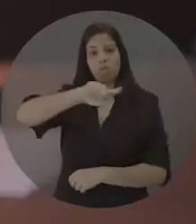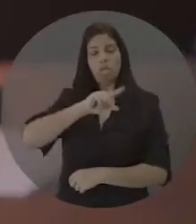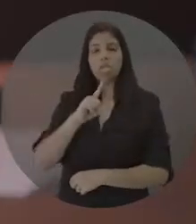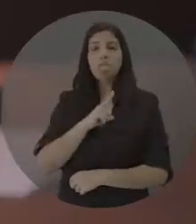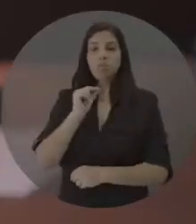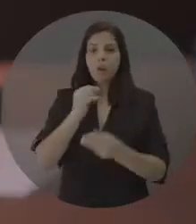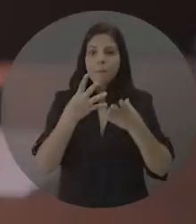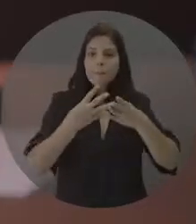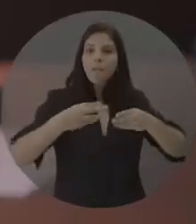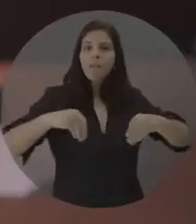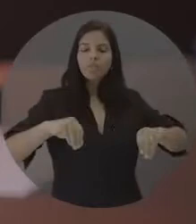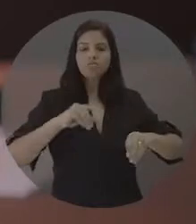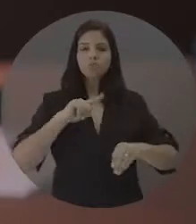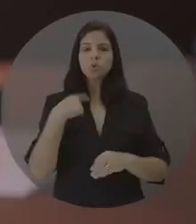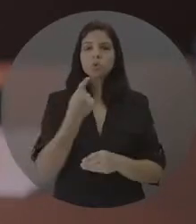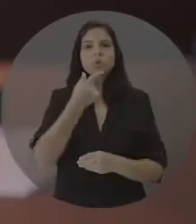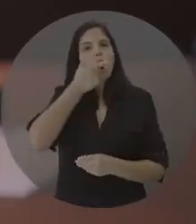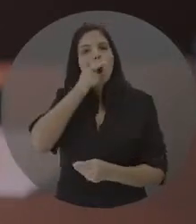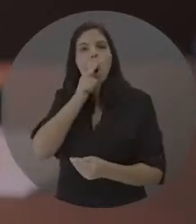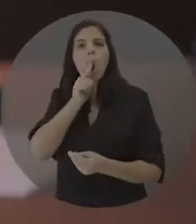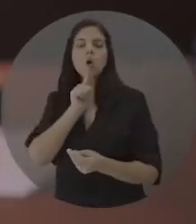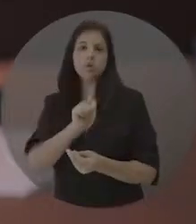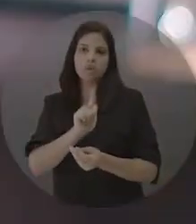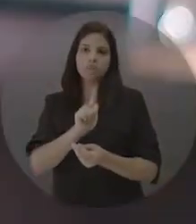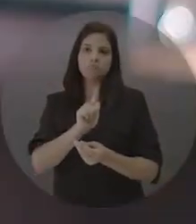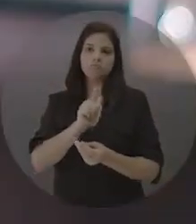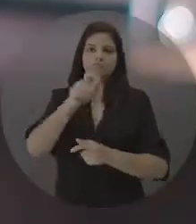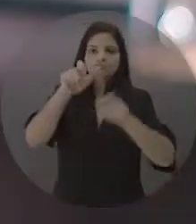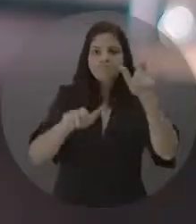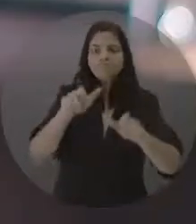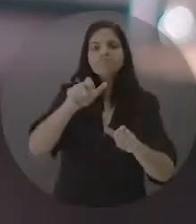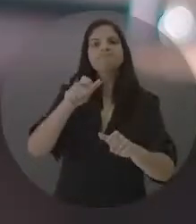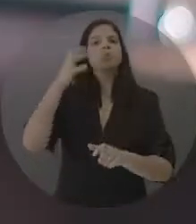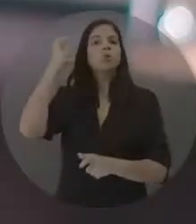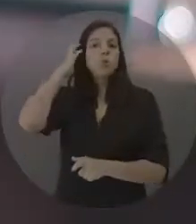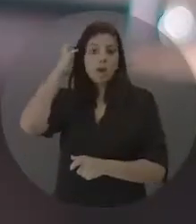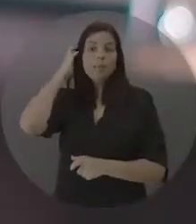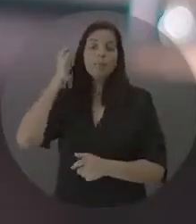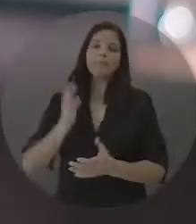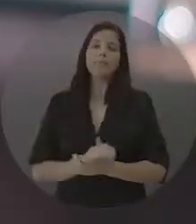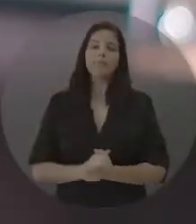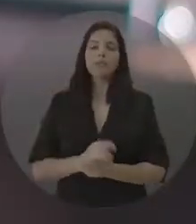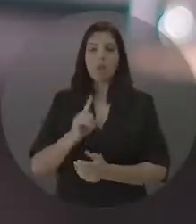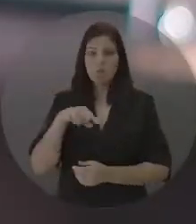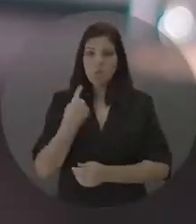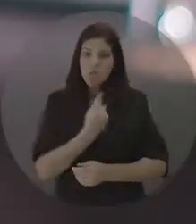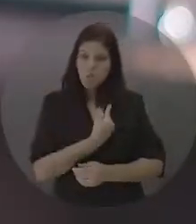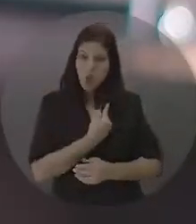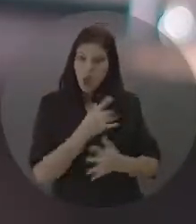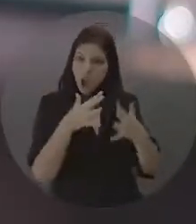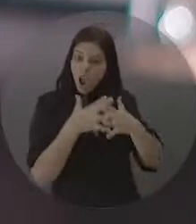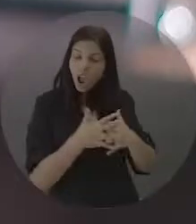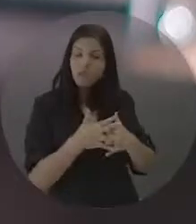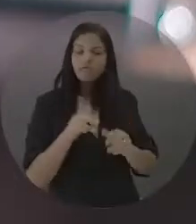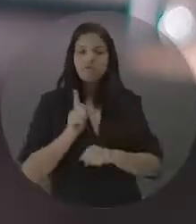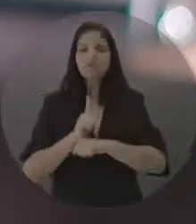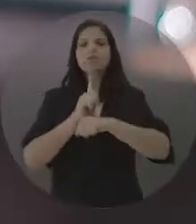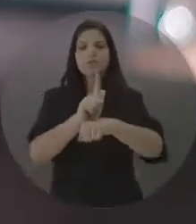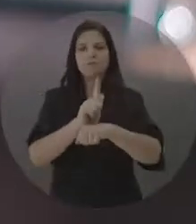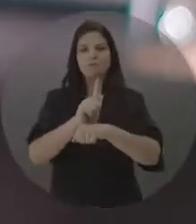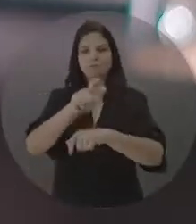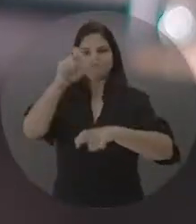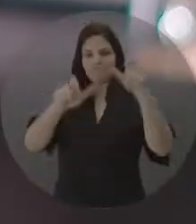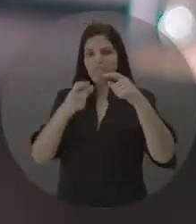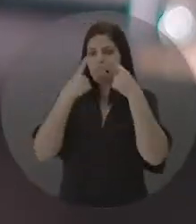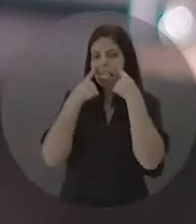jogar por terra todas as conquistas dos nossos servidores públicos. Não se enganem, nossa gestão